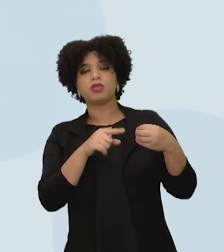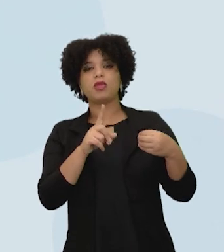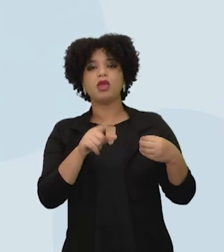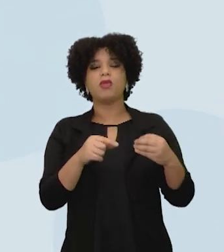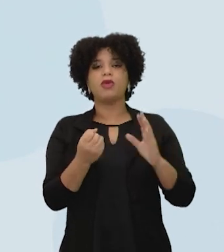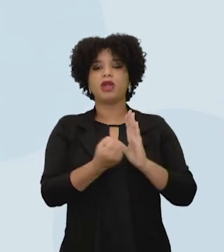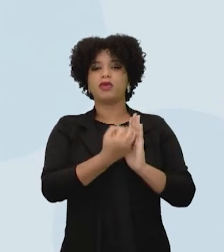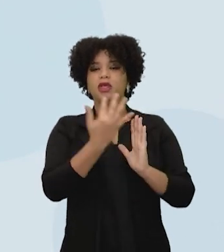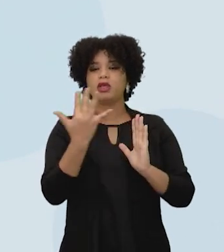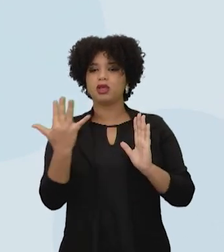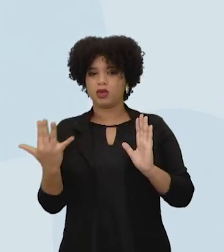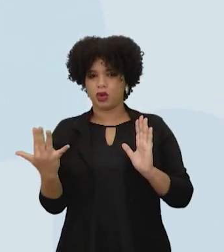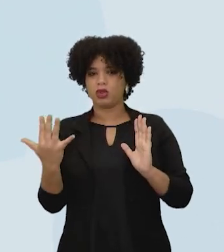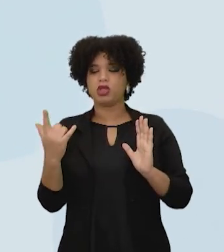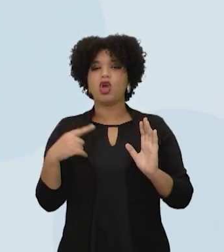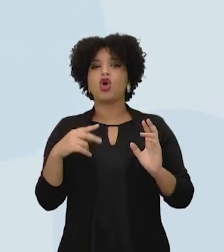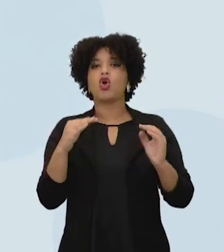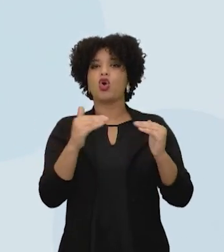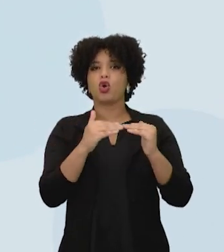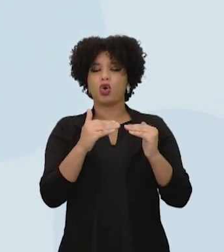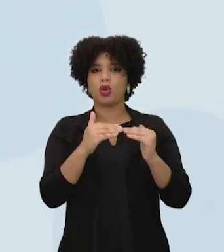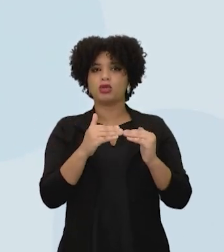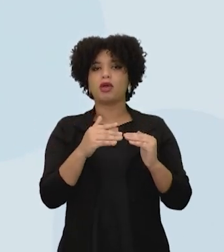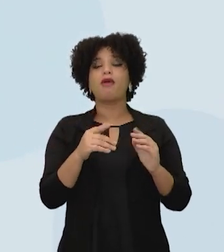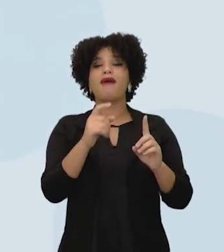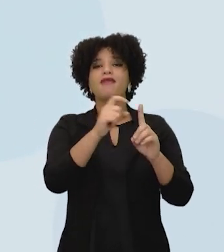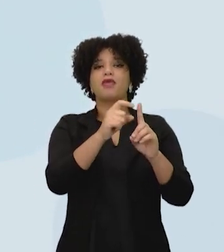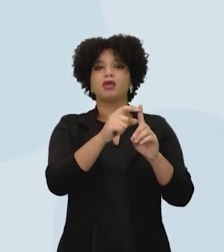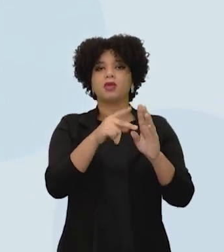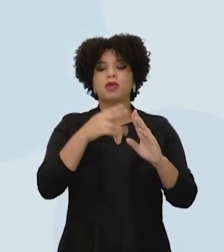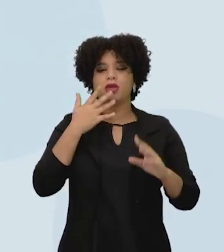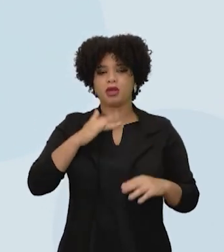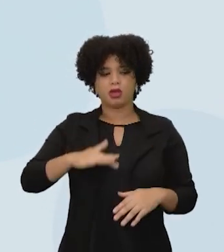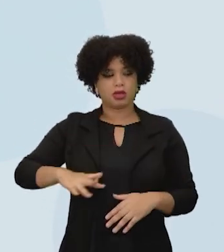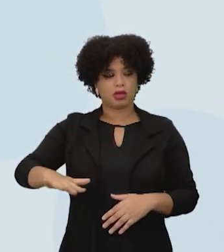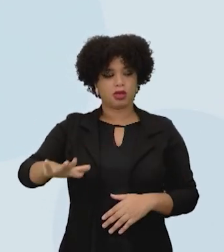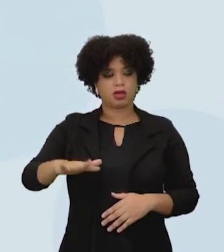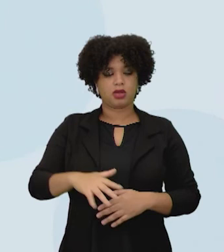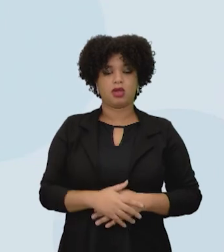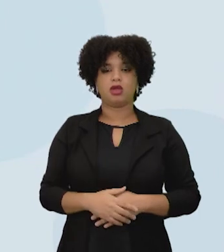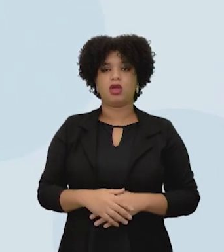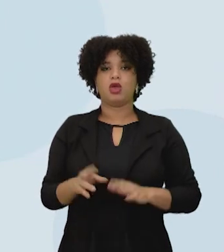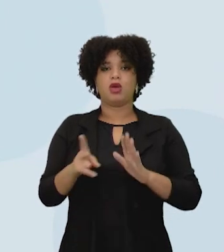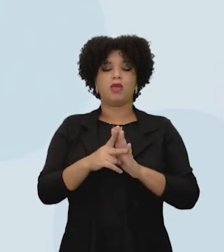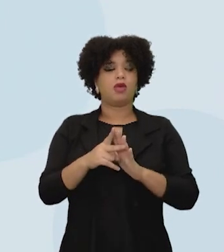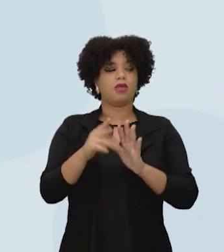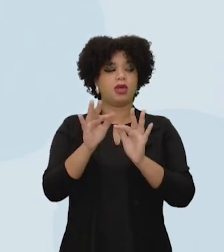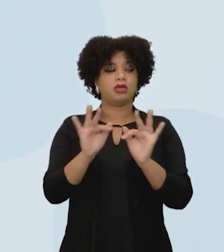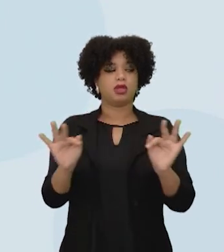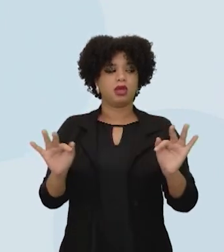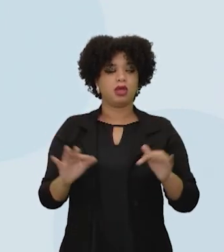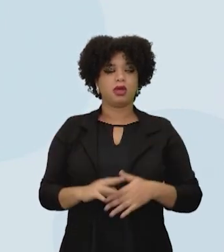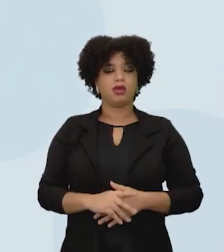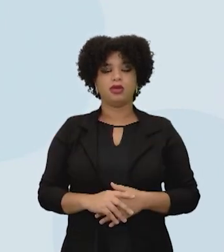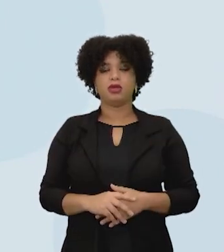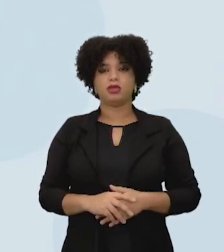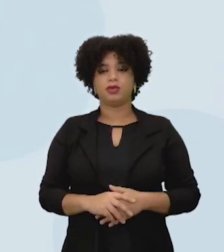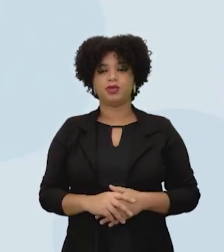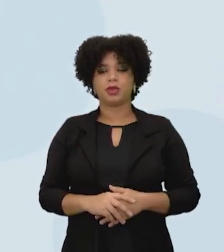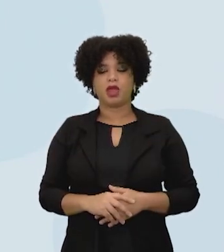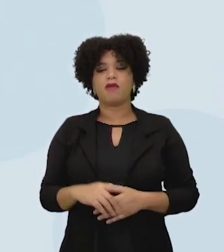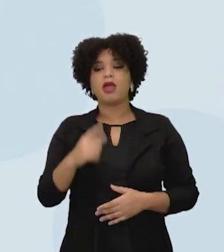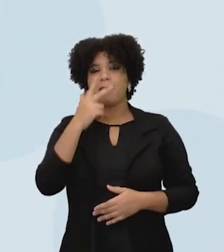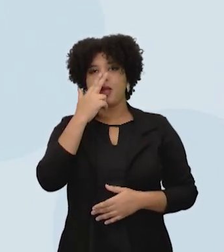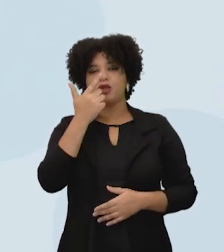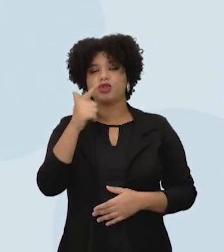para concordar com a expressão as crianças, que uma vez que essa funciona como sujeito da frase. E às vezes o sujeito está bem longe de onde